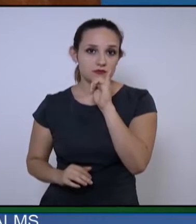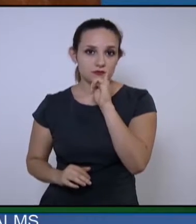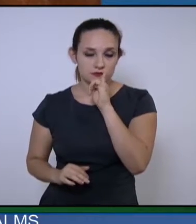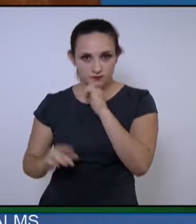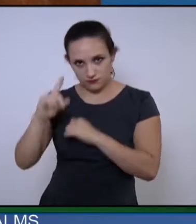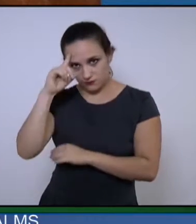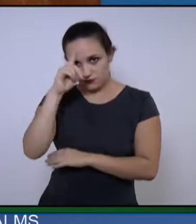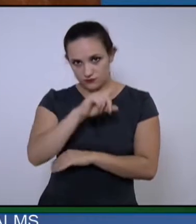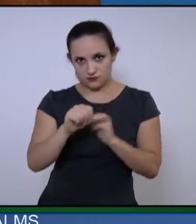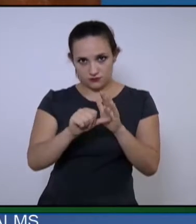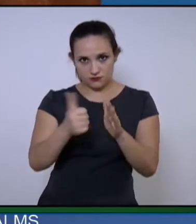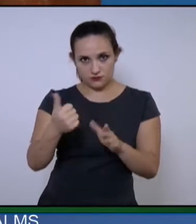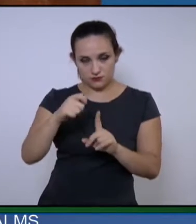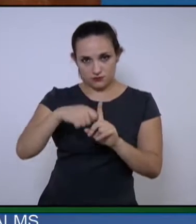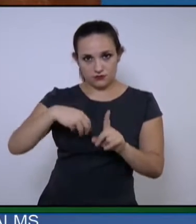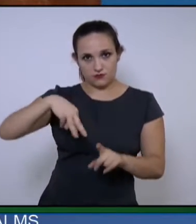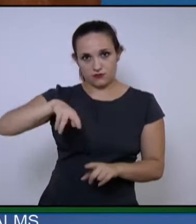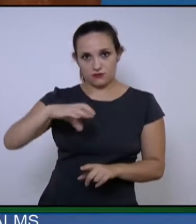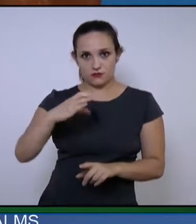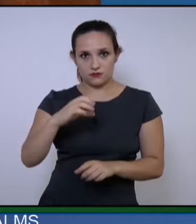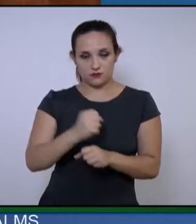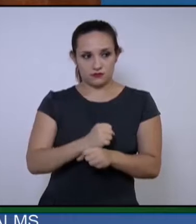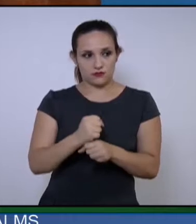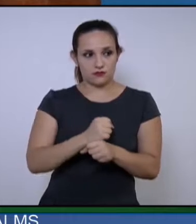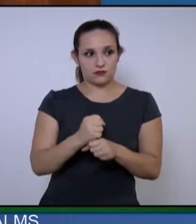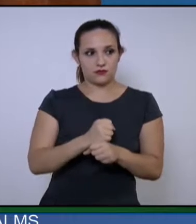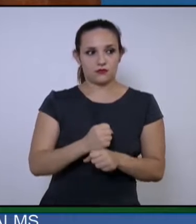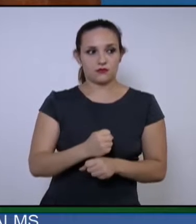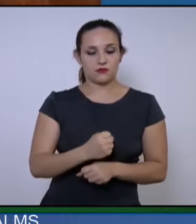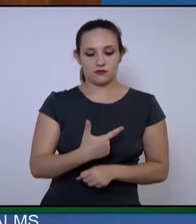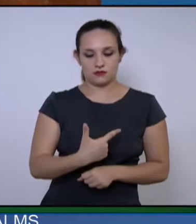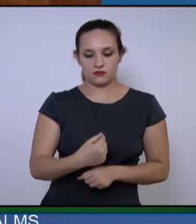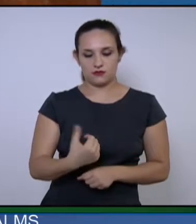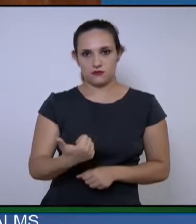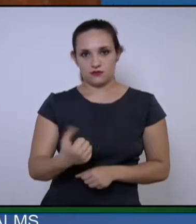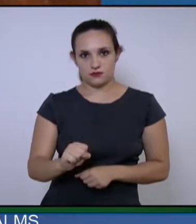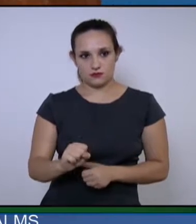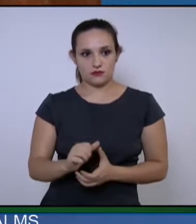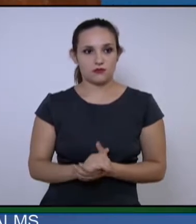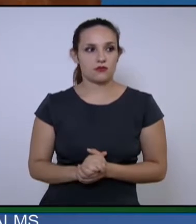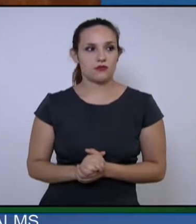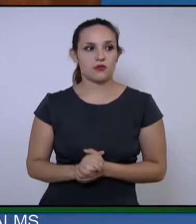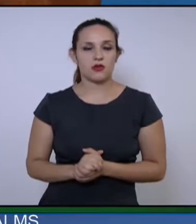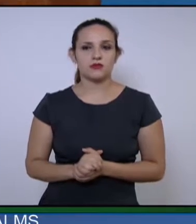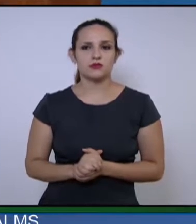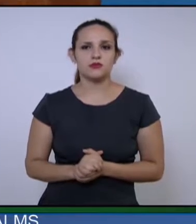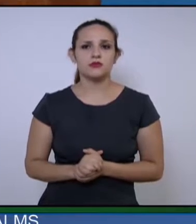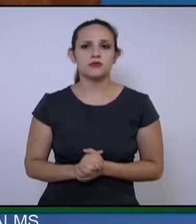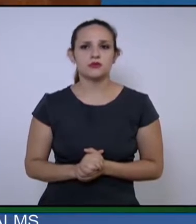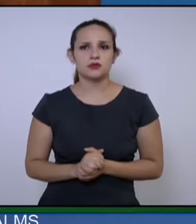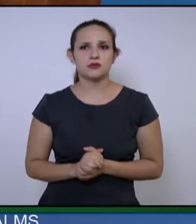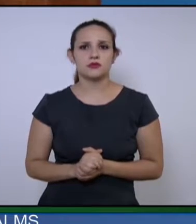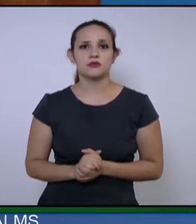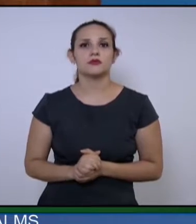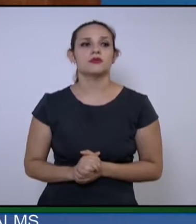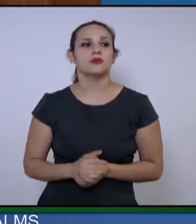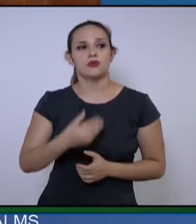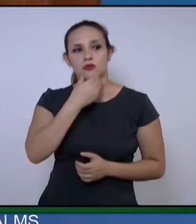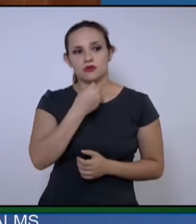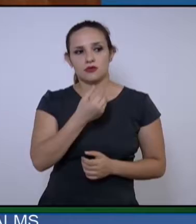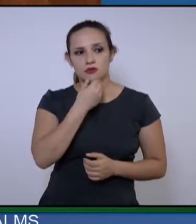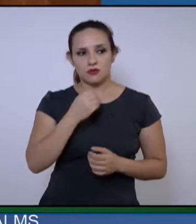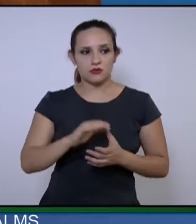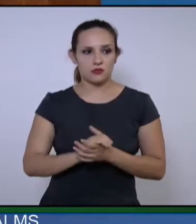março de 2018, manchetes de jornais estampando que o ministro Raul